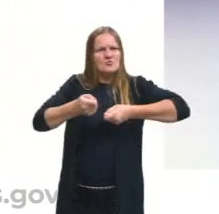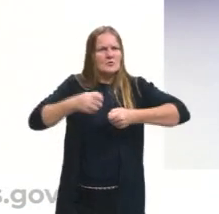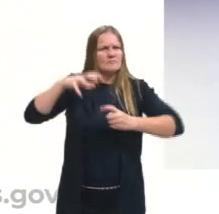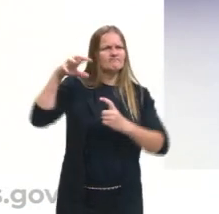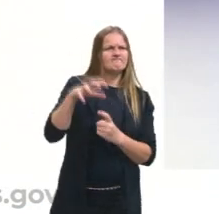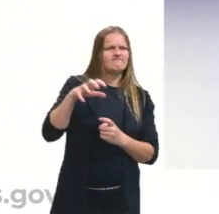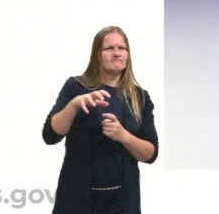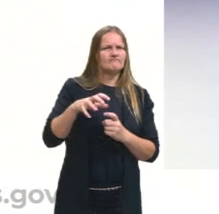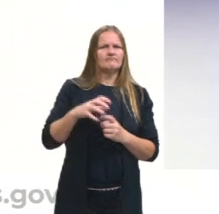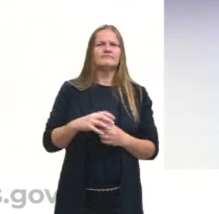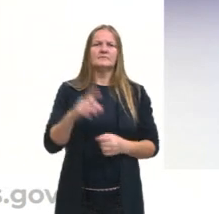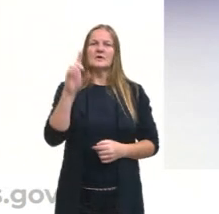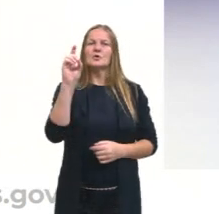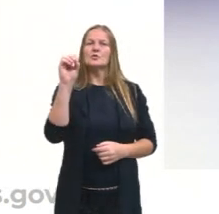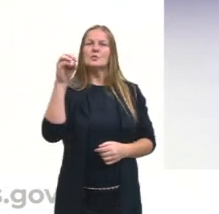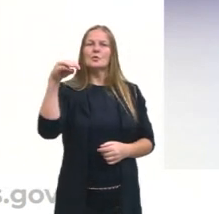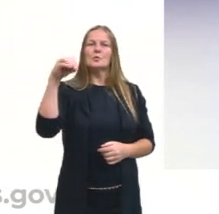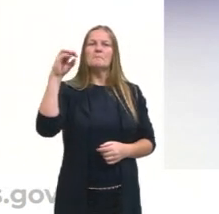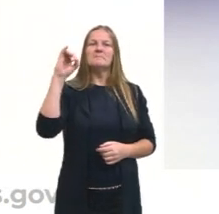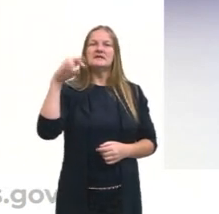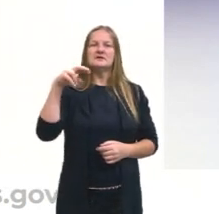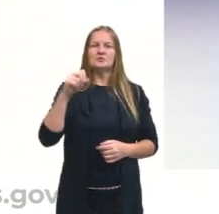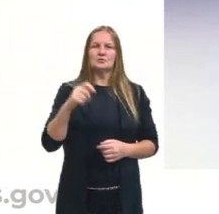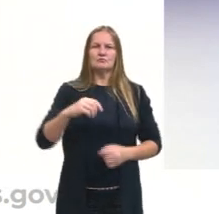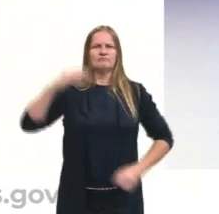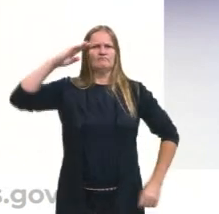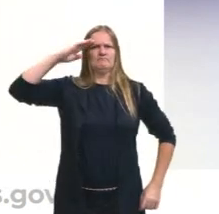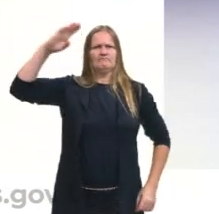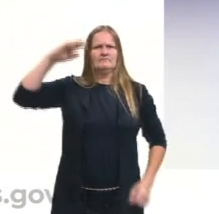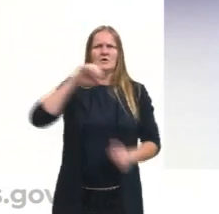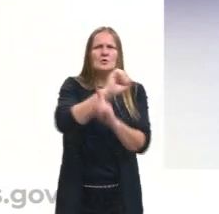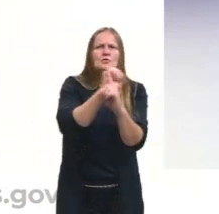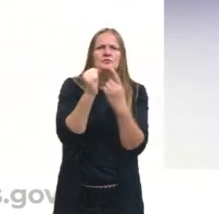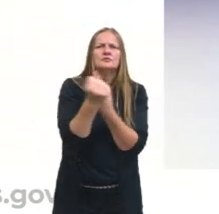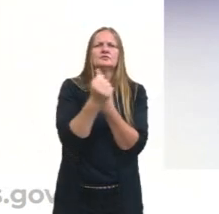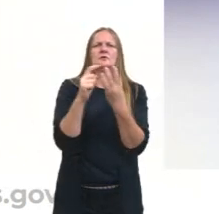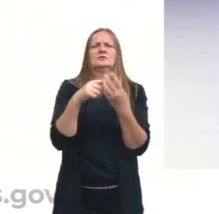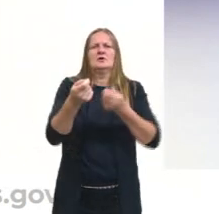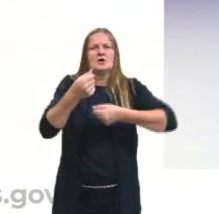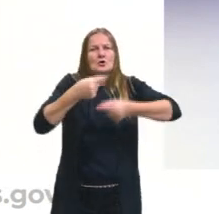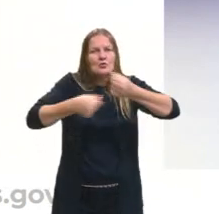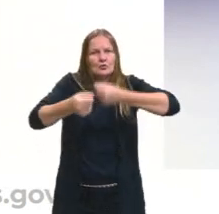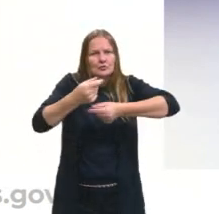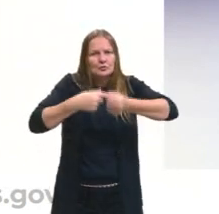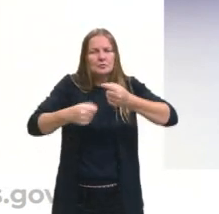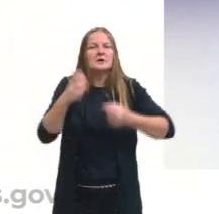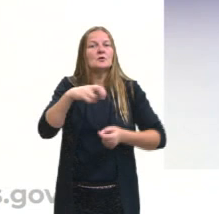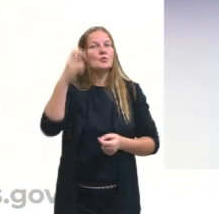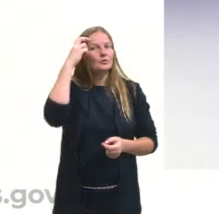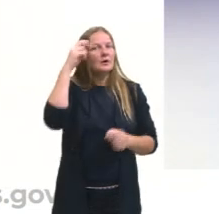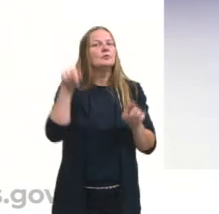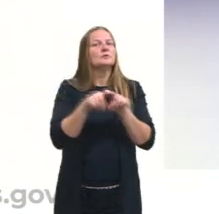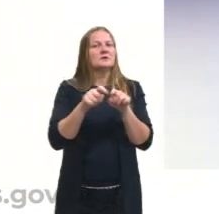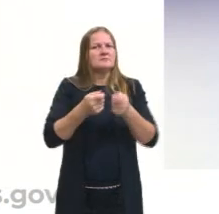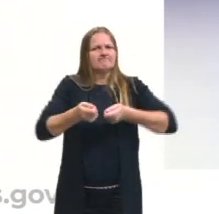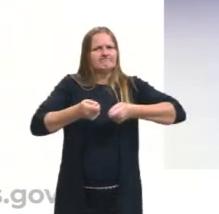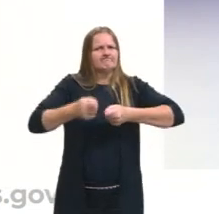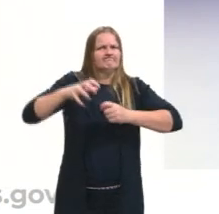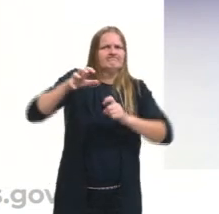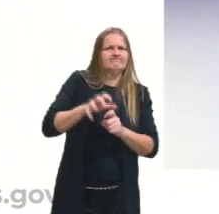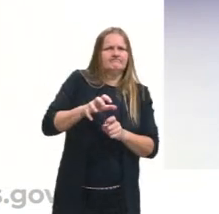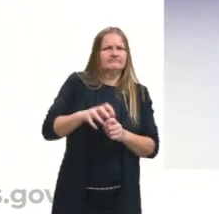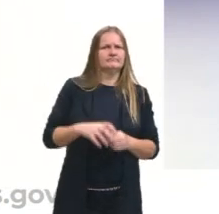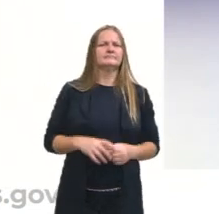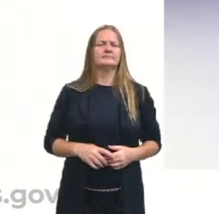ela vai ter aspectos militares sociais econômicos e culturais essa dominação